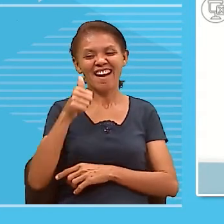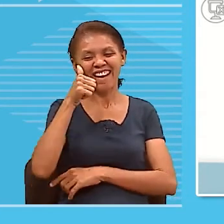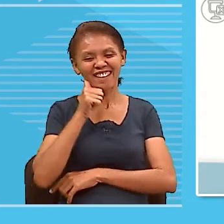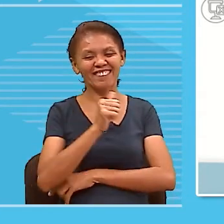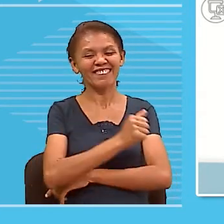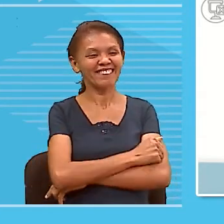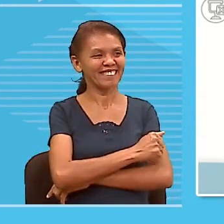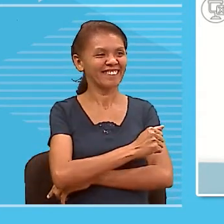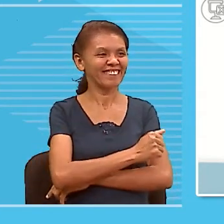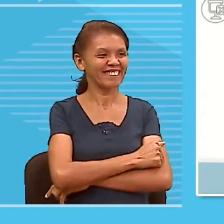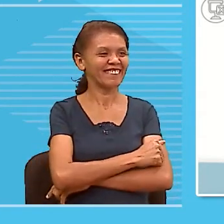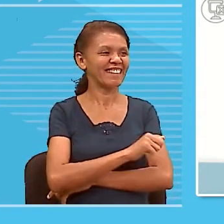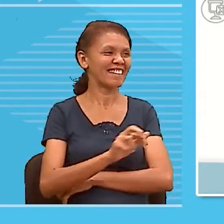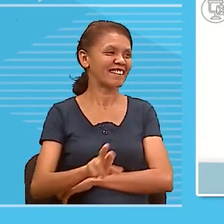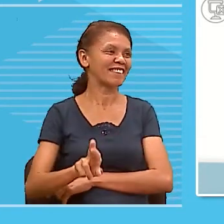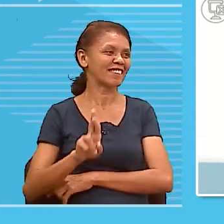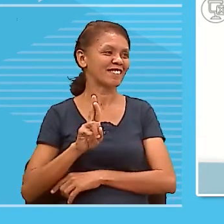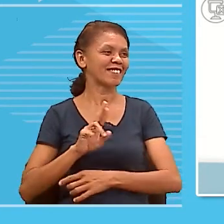a resposta condição